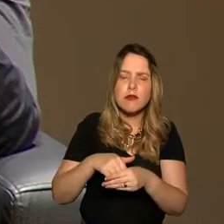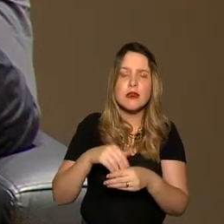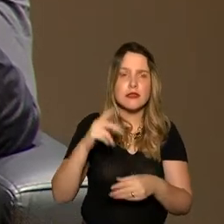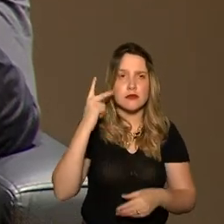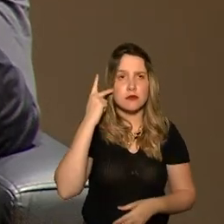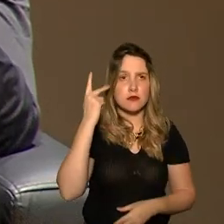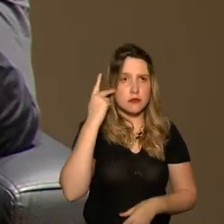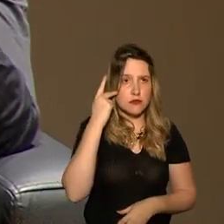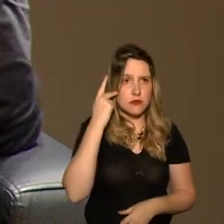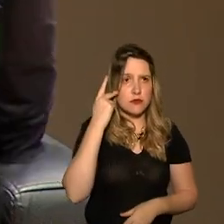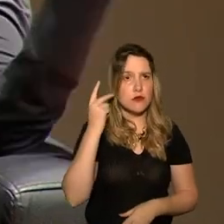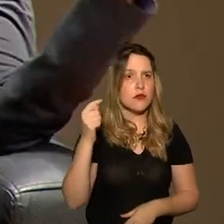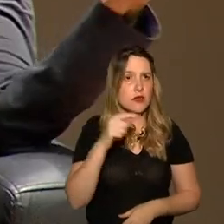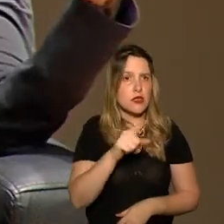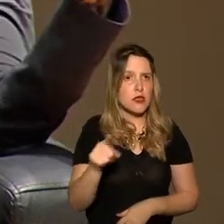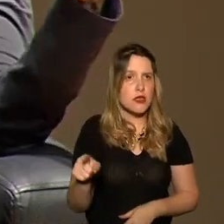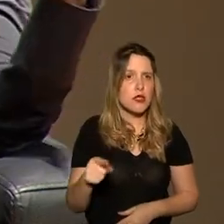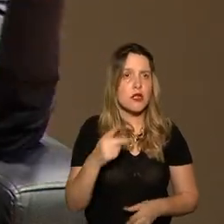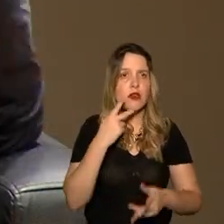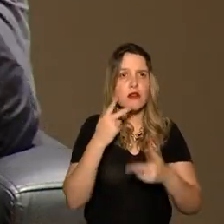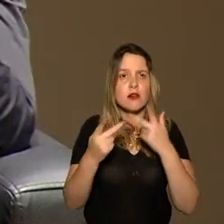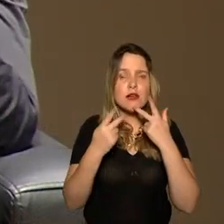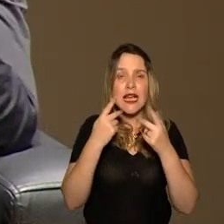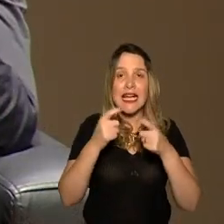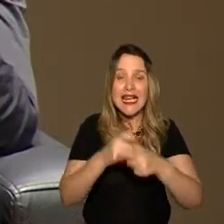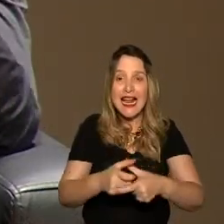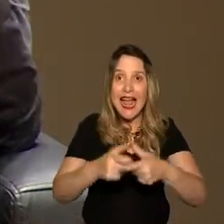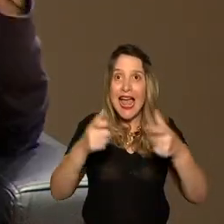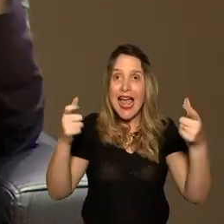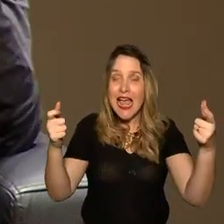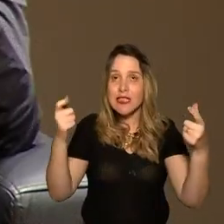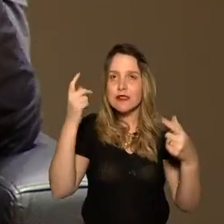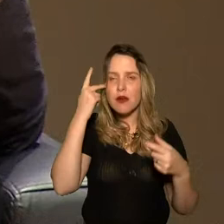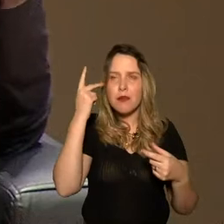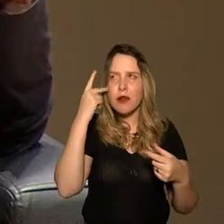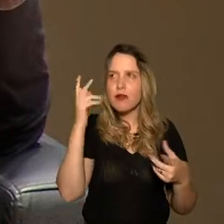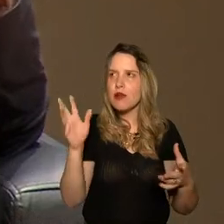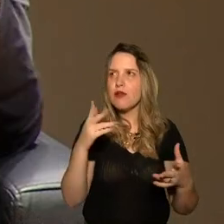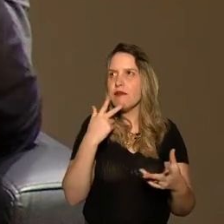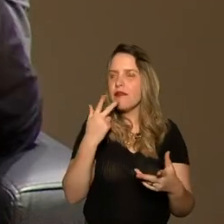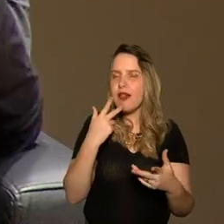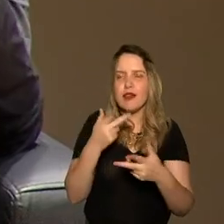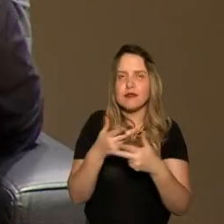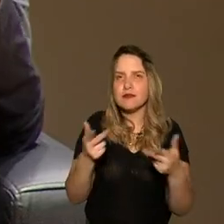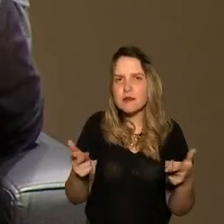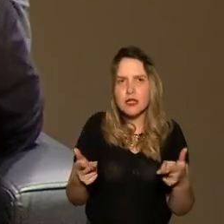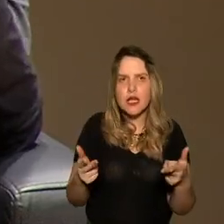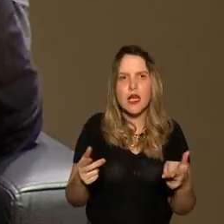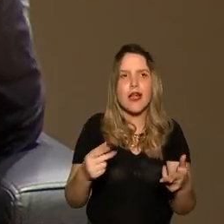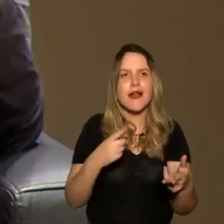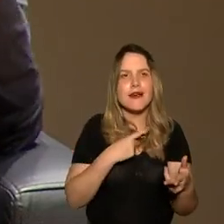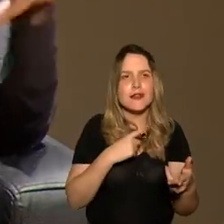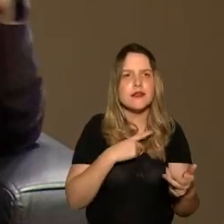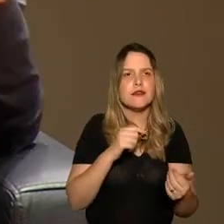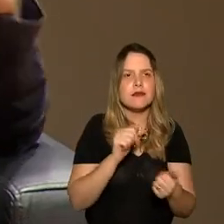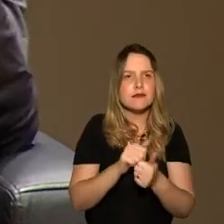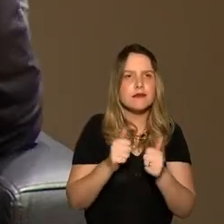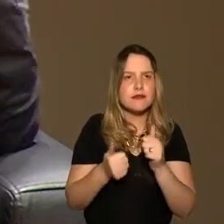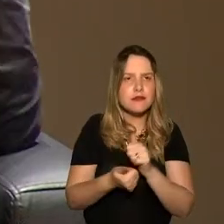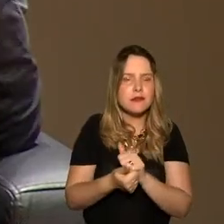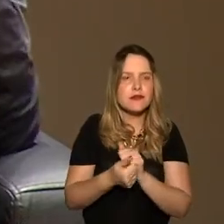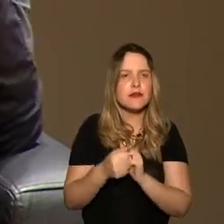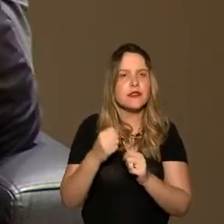né então se a gente pensar na grande São Paulo você as instituições estruturais estão muito centralizados né